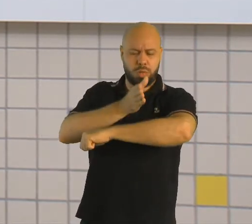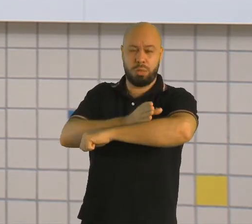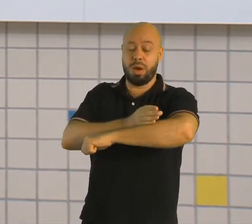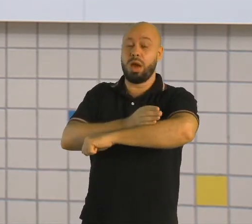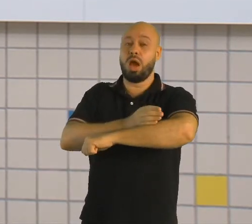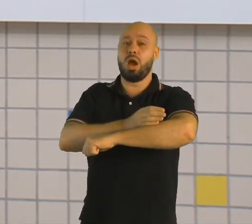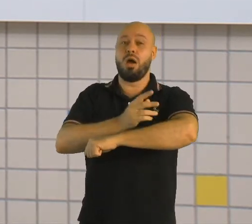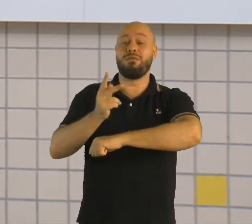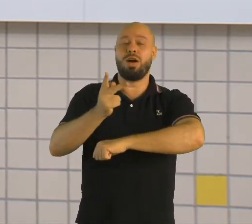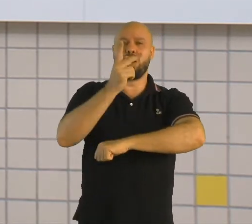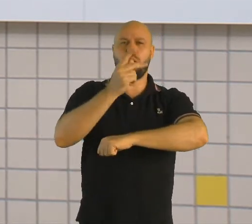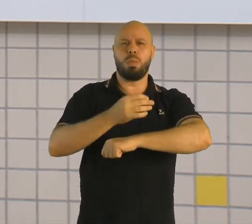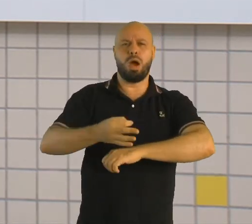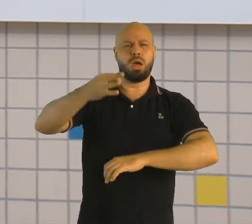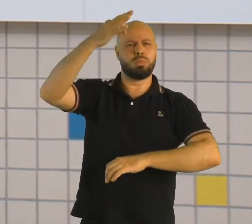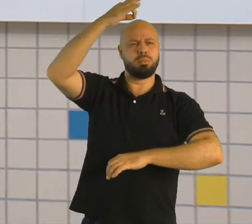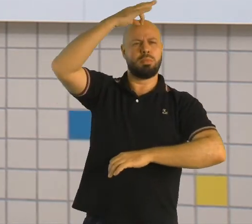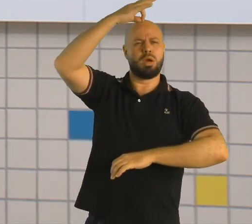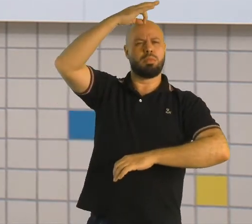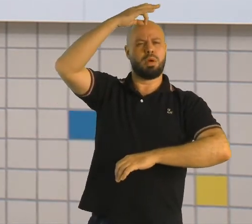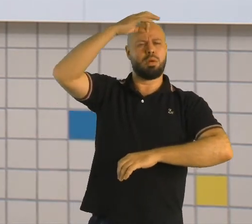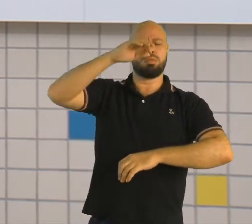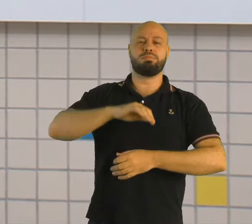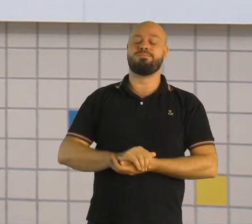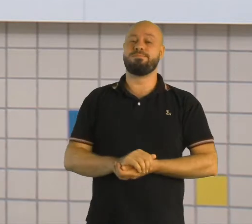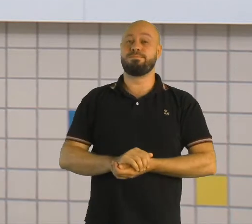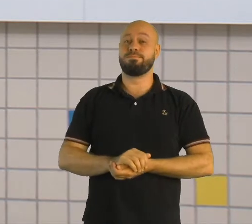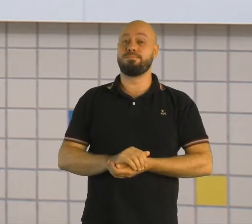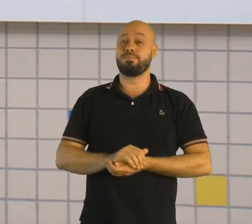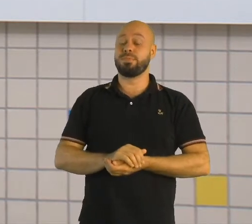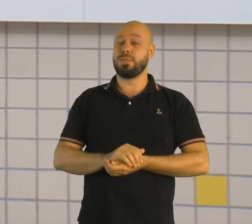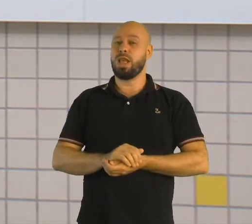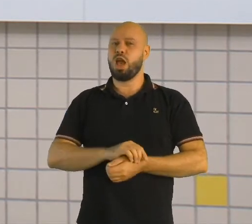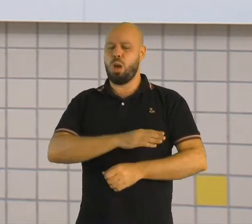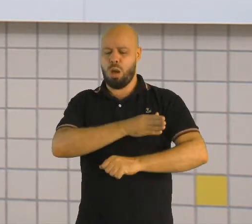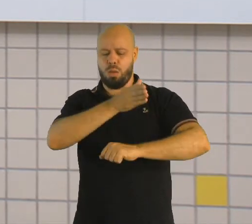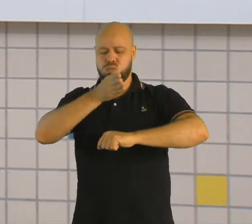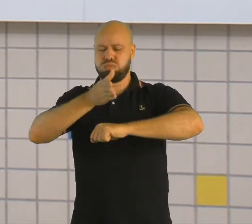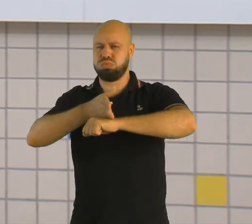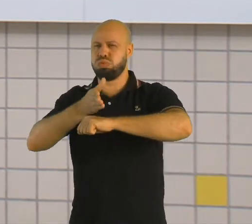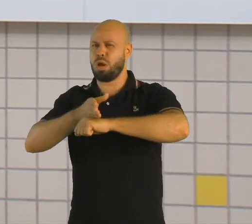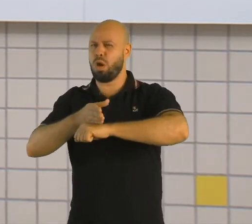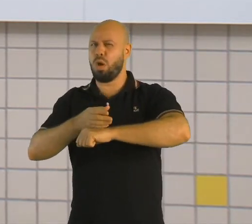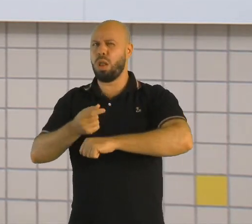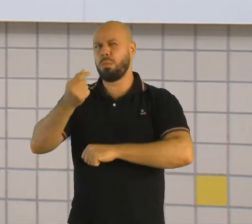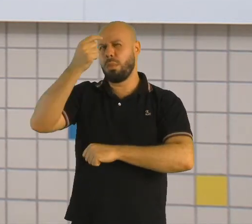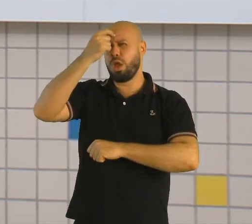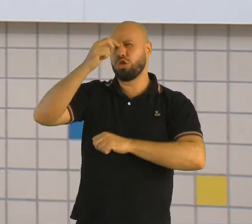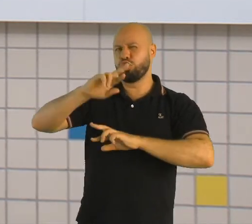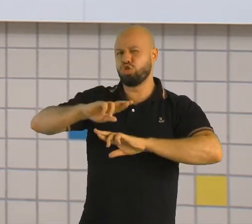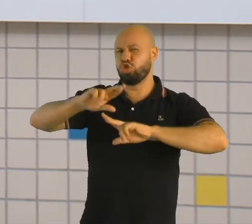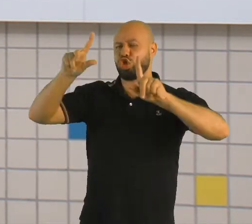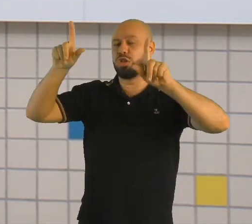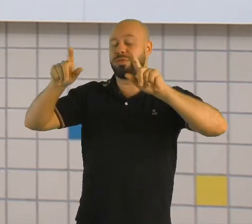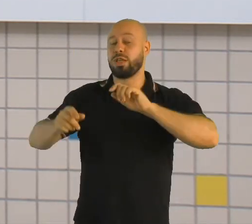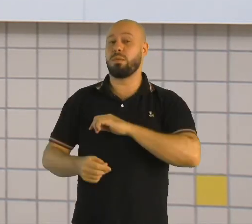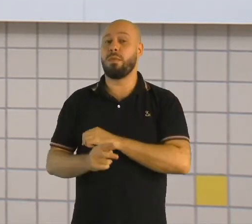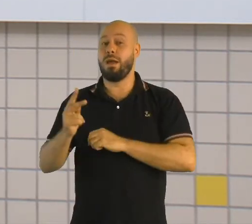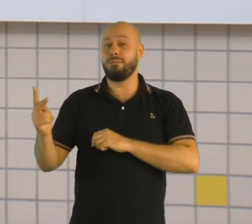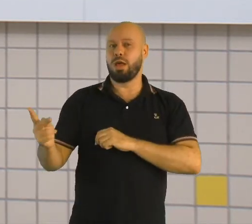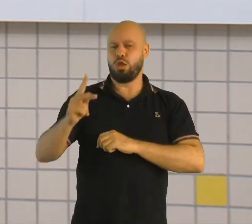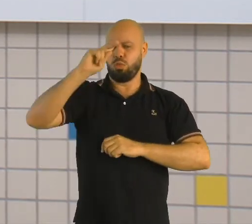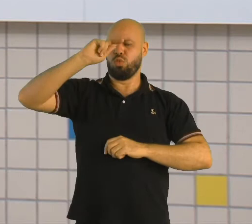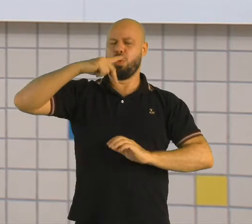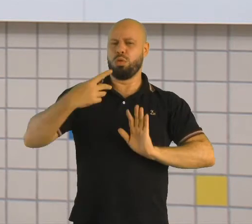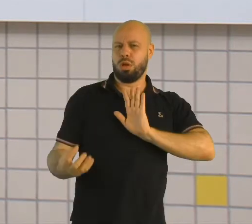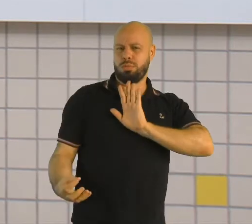questão espiritual com o teocentrismo, né, o humanismo ele traz outra mentalidade. Agora vai valorizar o homem. Né? O homem